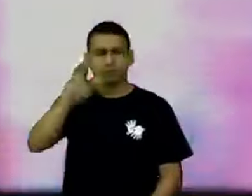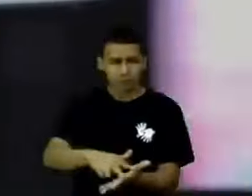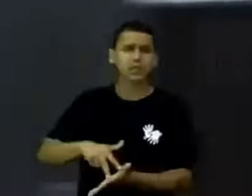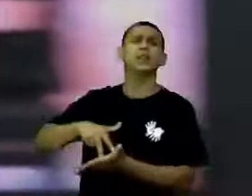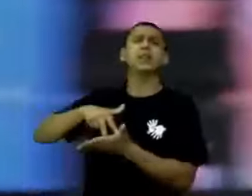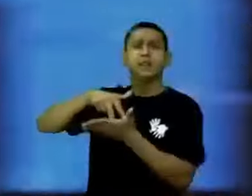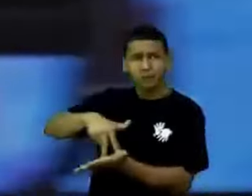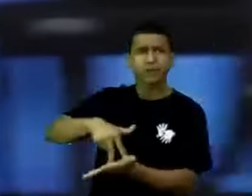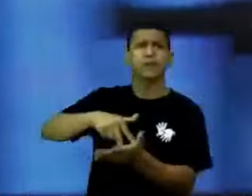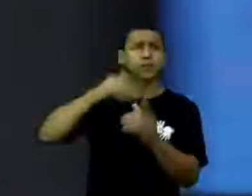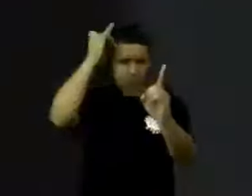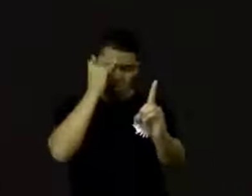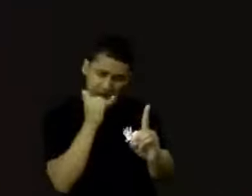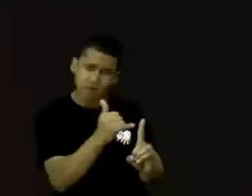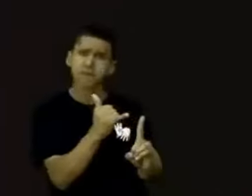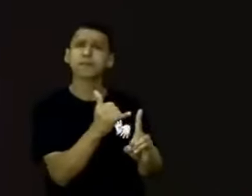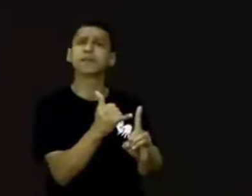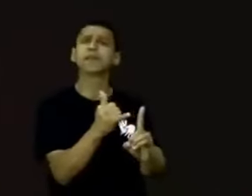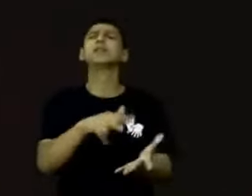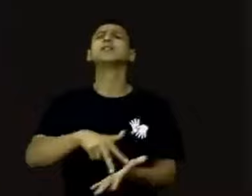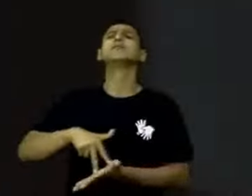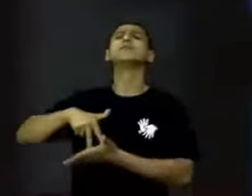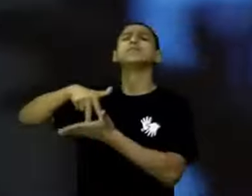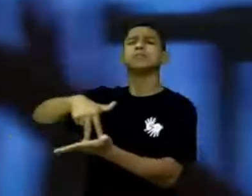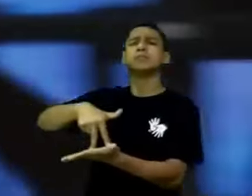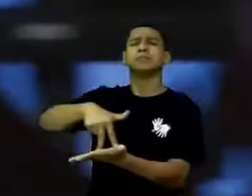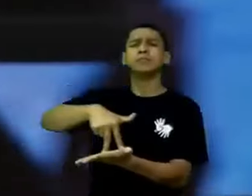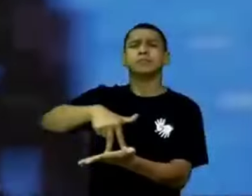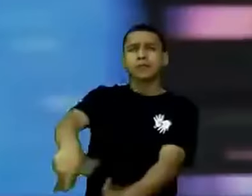se levante, se levante.